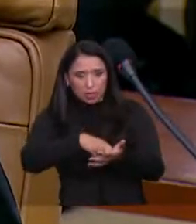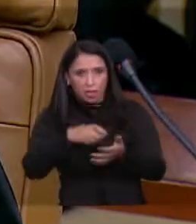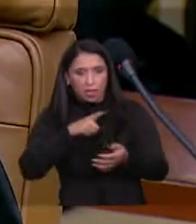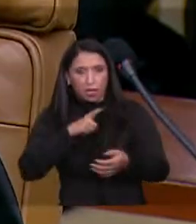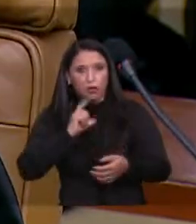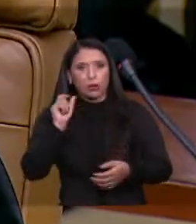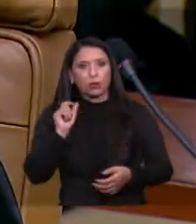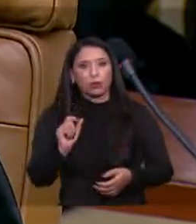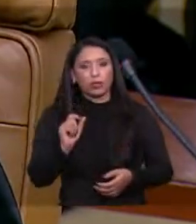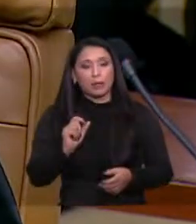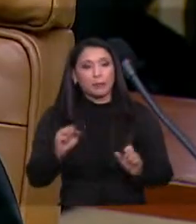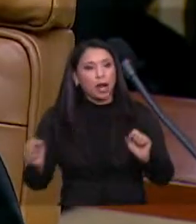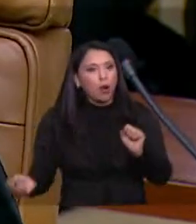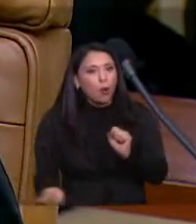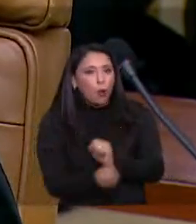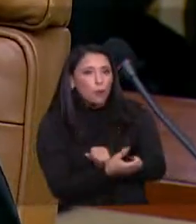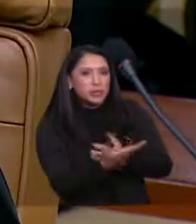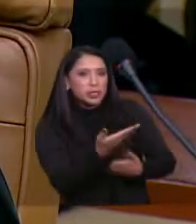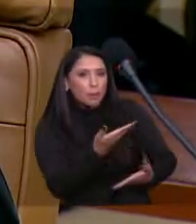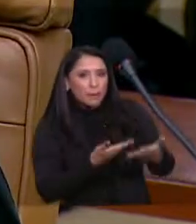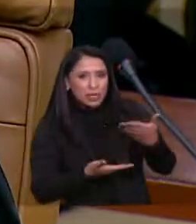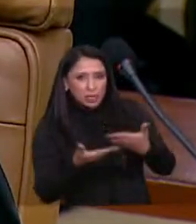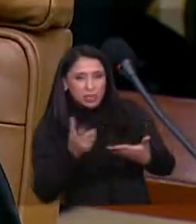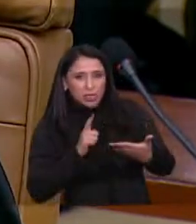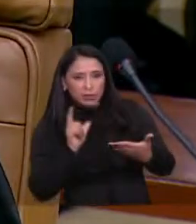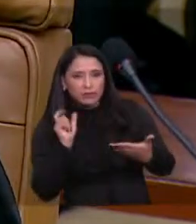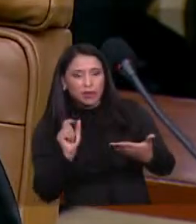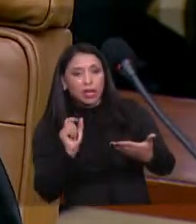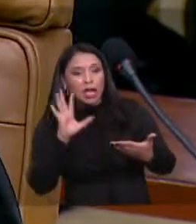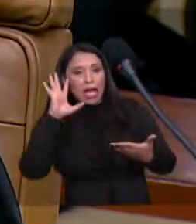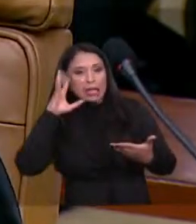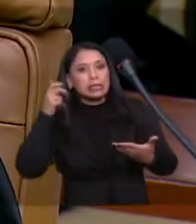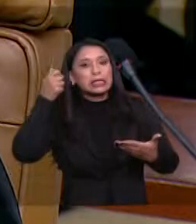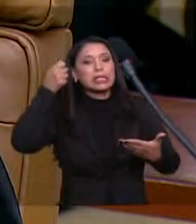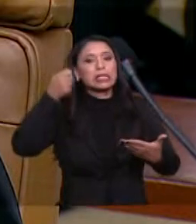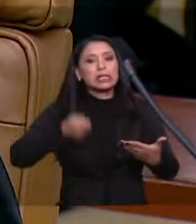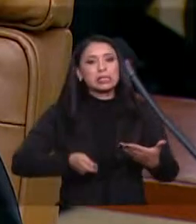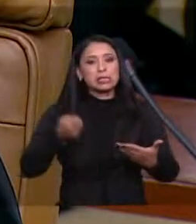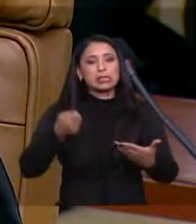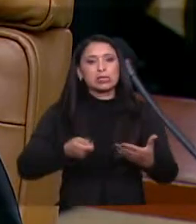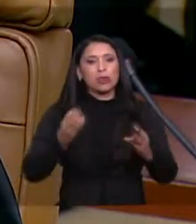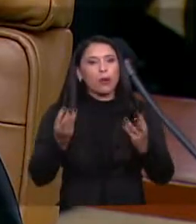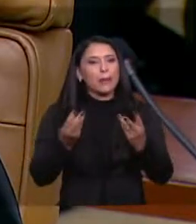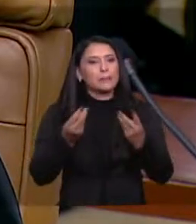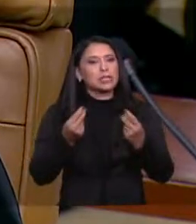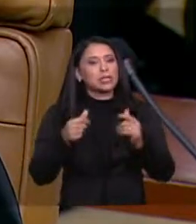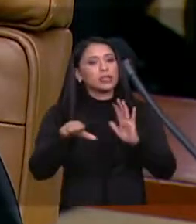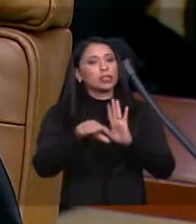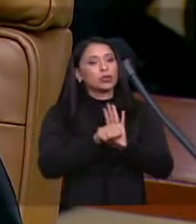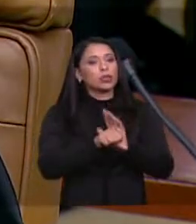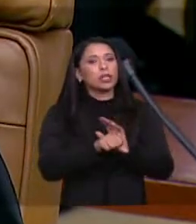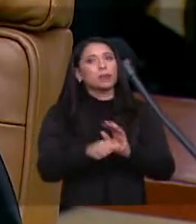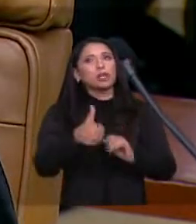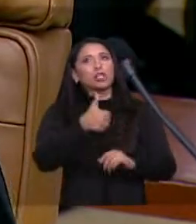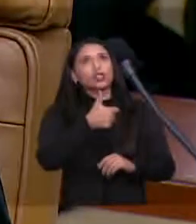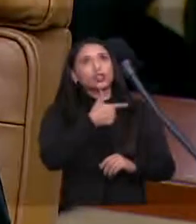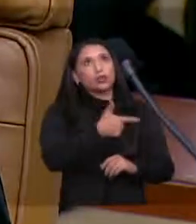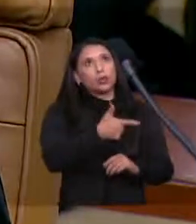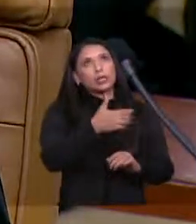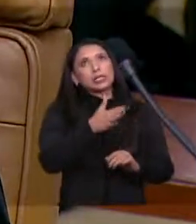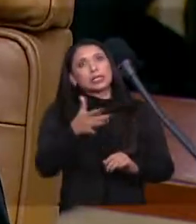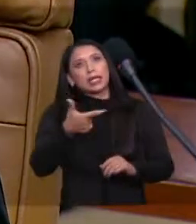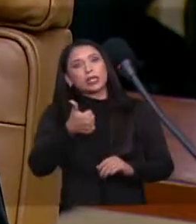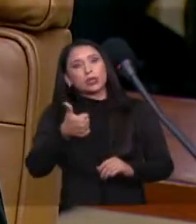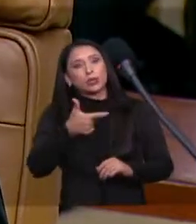anoto que para a corrupção passiva a sanção combinada de forma abstrata o crime é de dois a 12 anos de